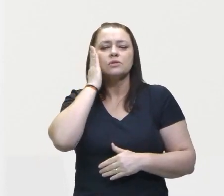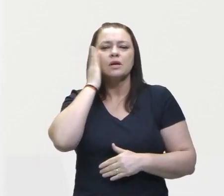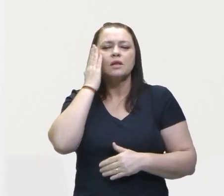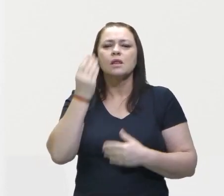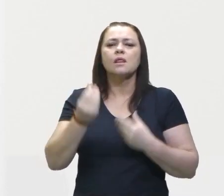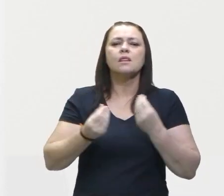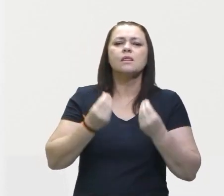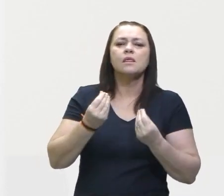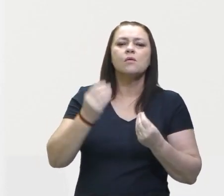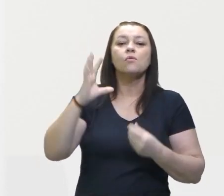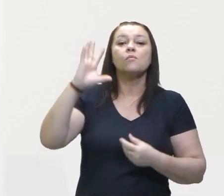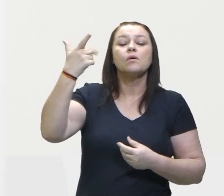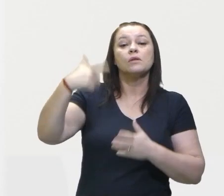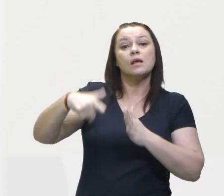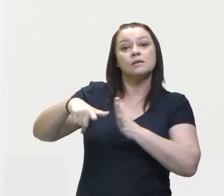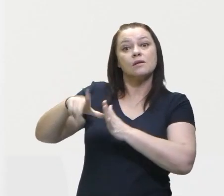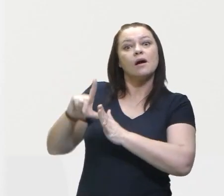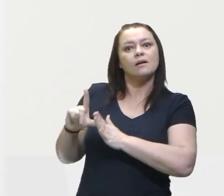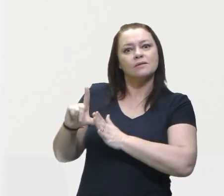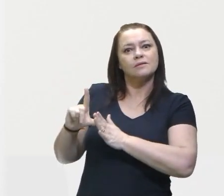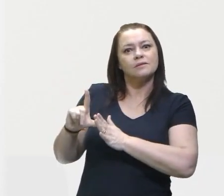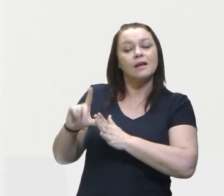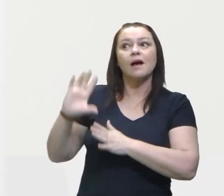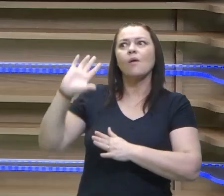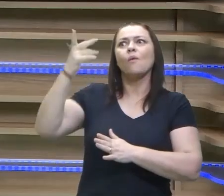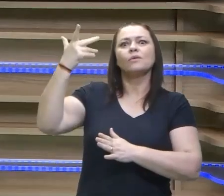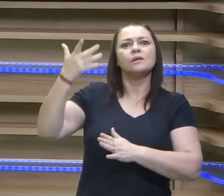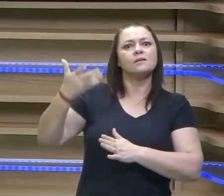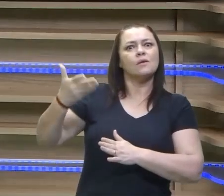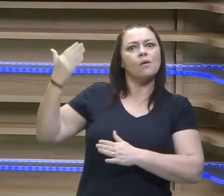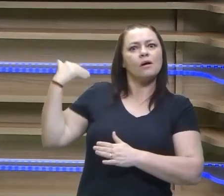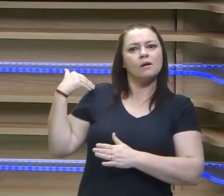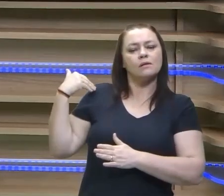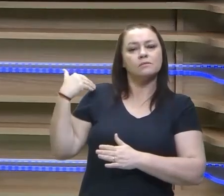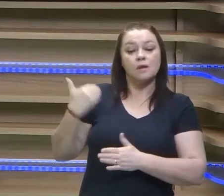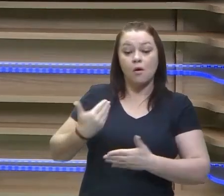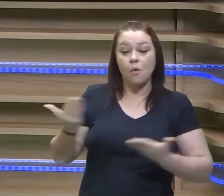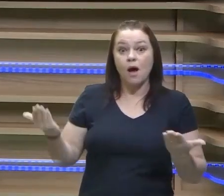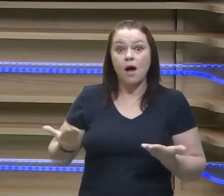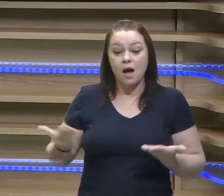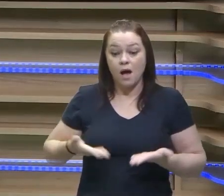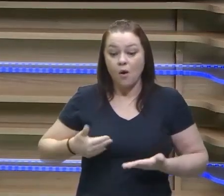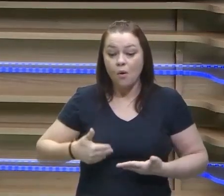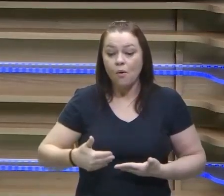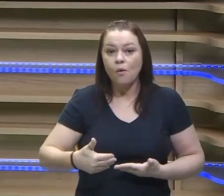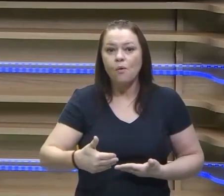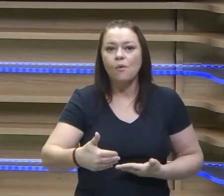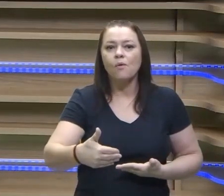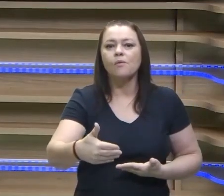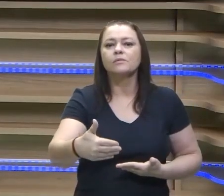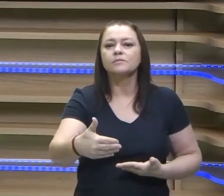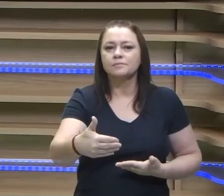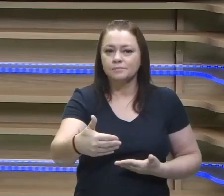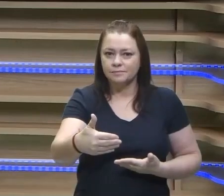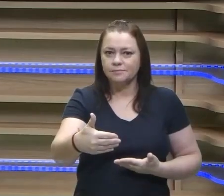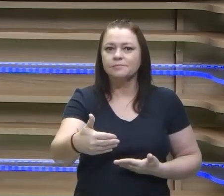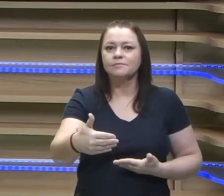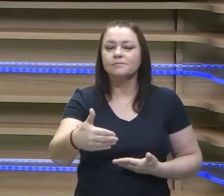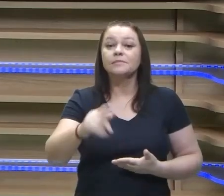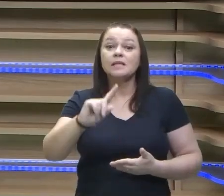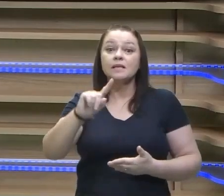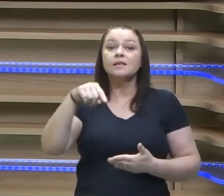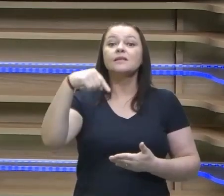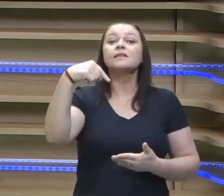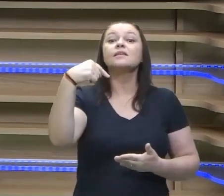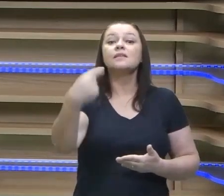acontece? Antes aconteceu. O durante acontece agora. E